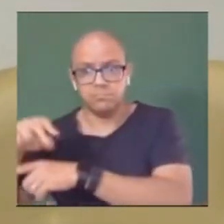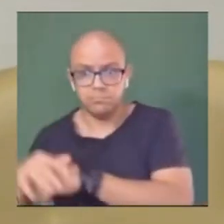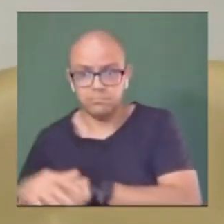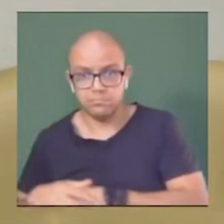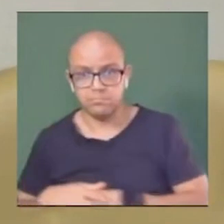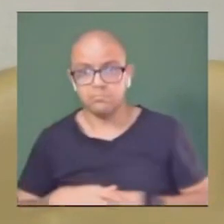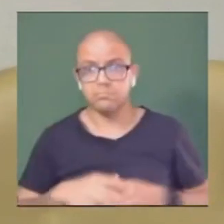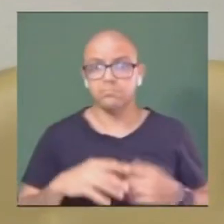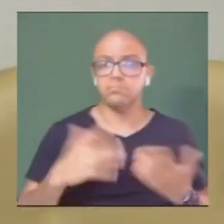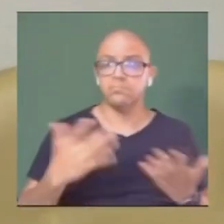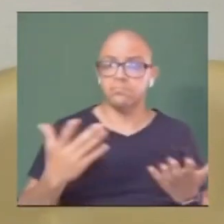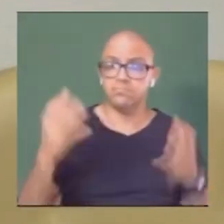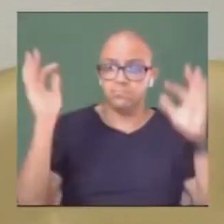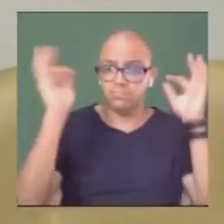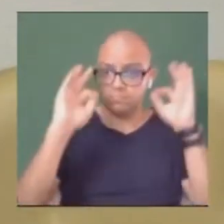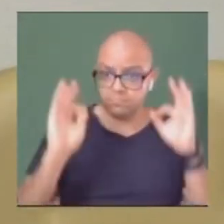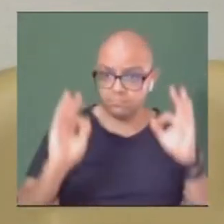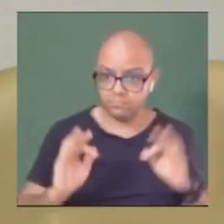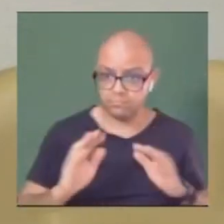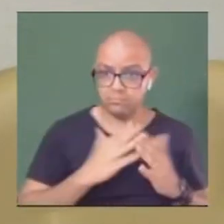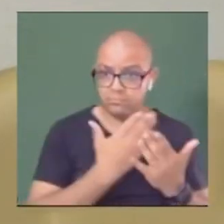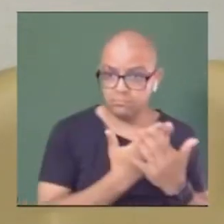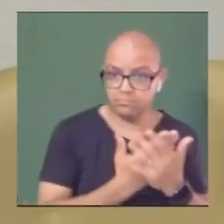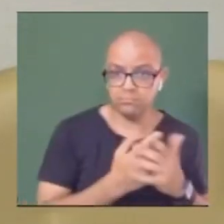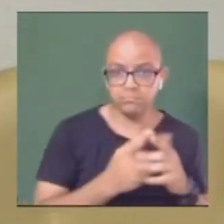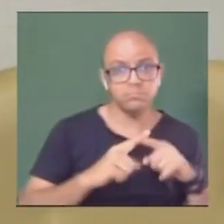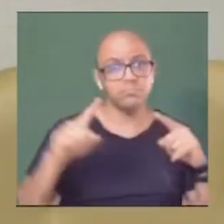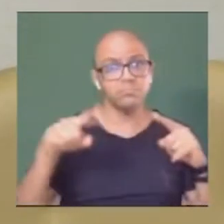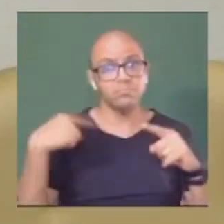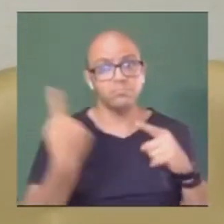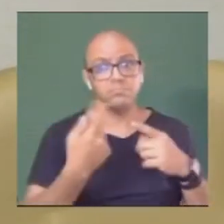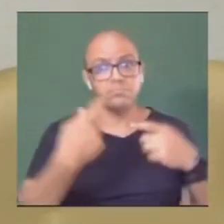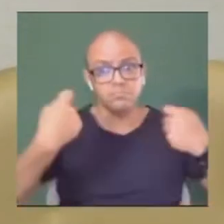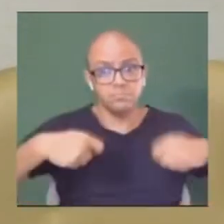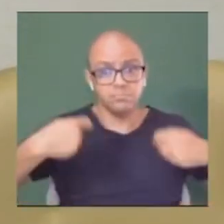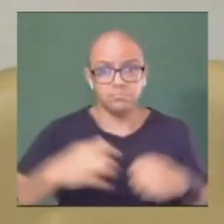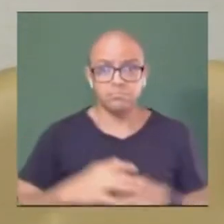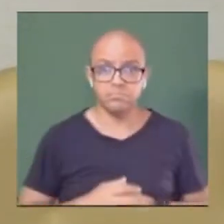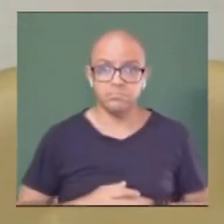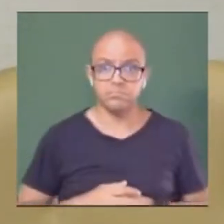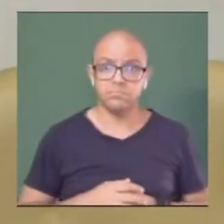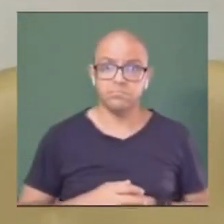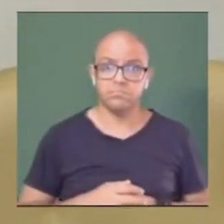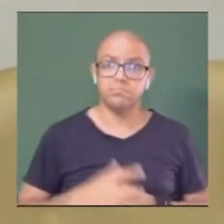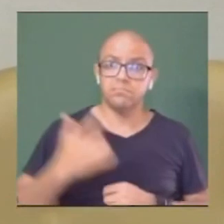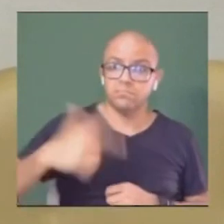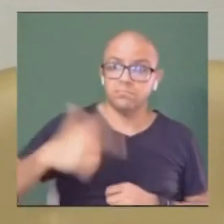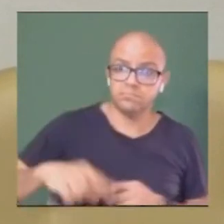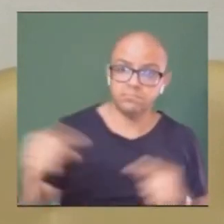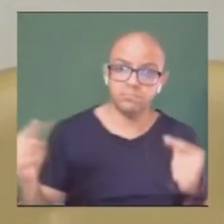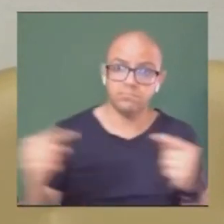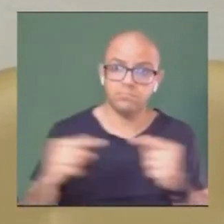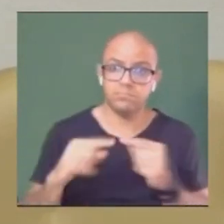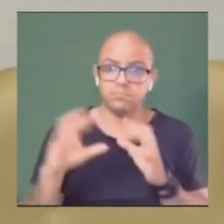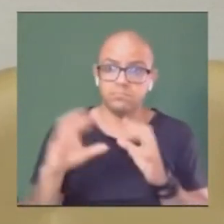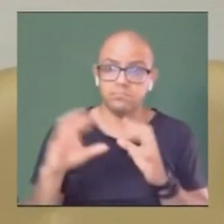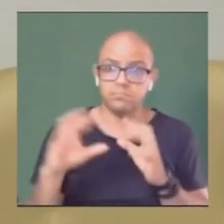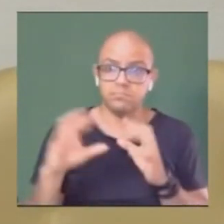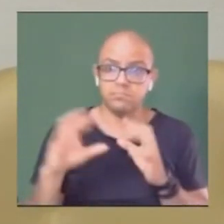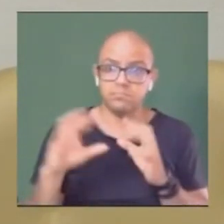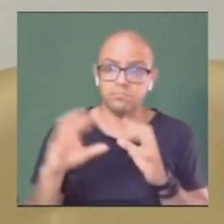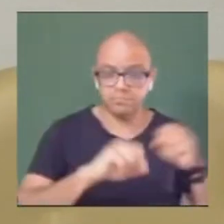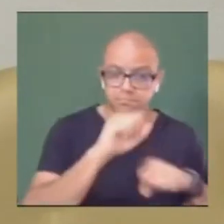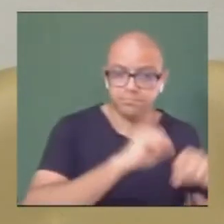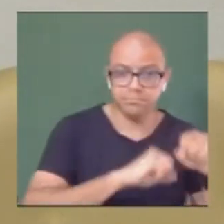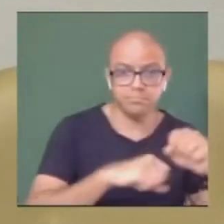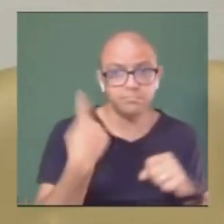vê-los lá na escola mas a gente precisa de uma estrutura bem bacana E em relação às equipes de limpeza a gente é do serviço público